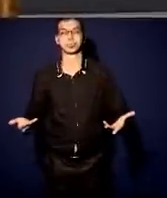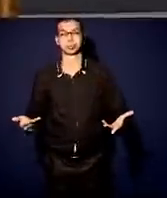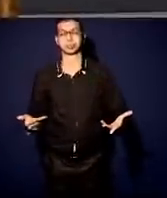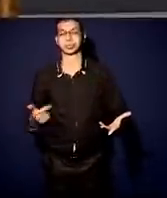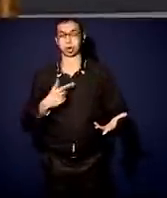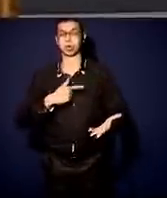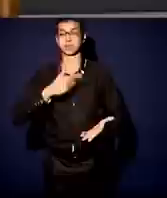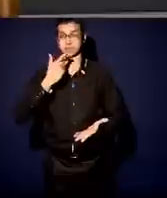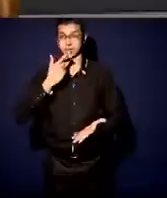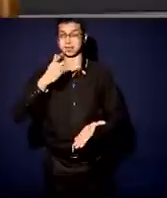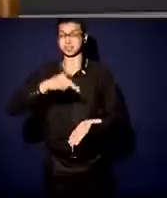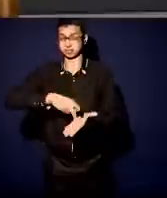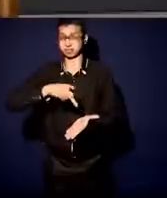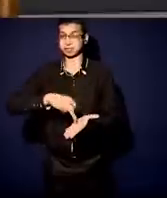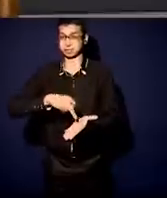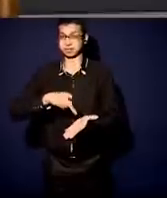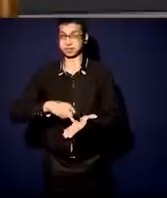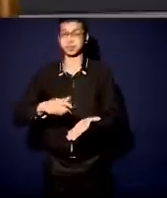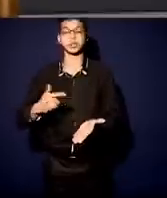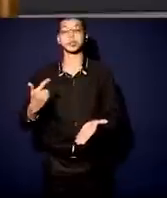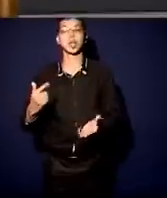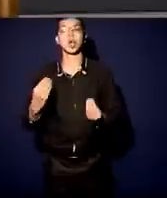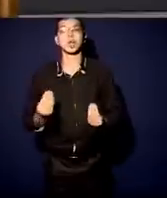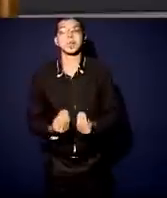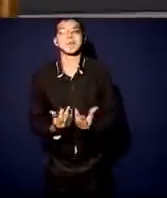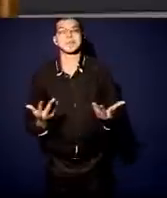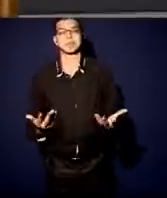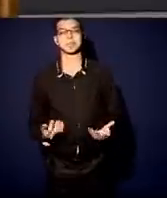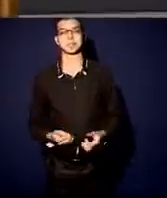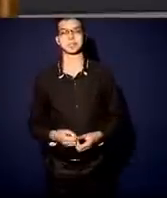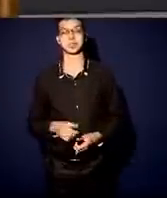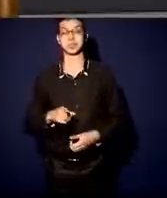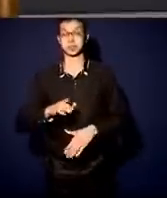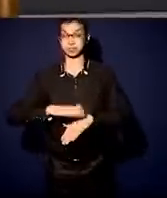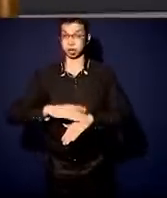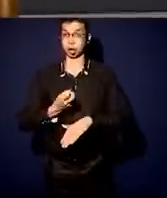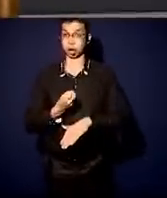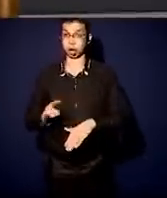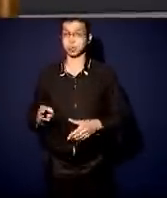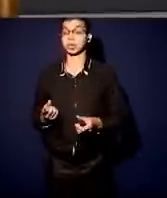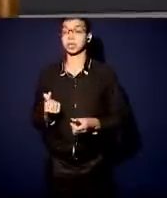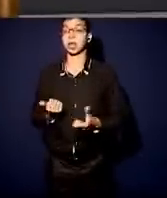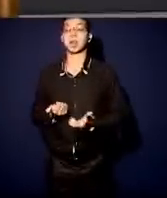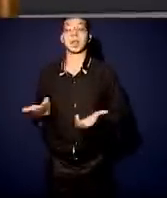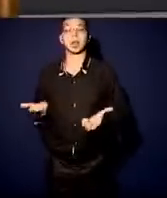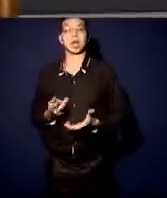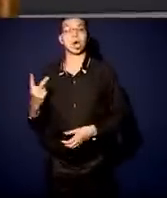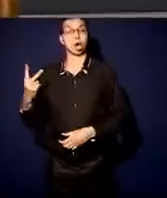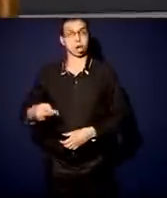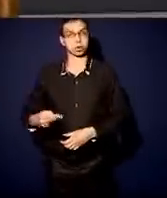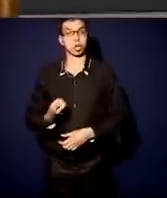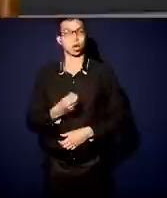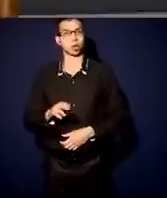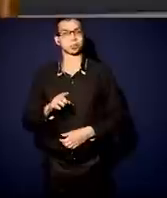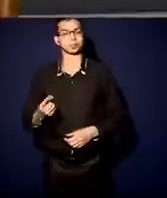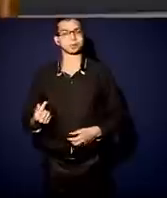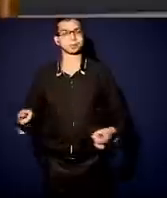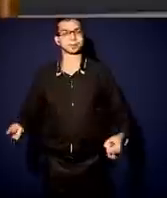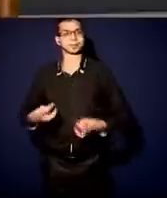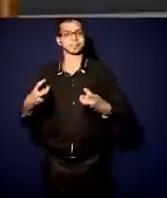sincero não tem mágica fazer a justificar ou você corta ou você aumenta arrecadação no caso do Brasil